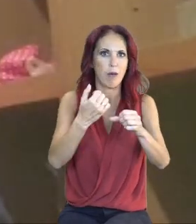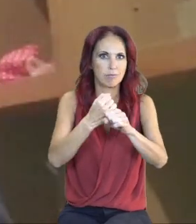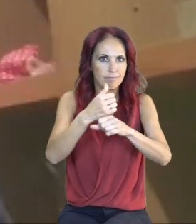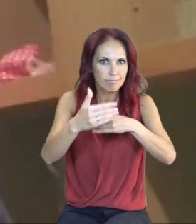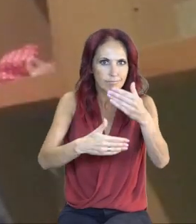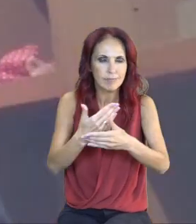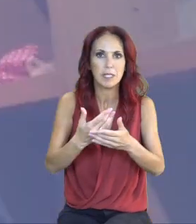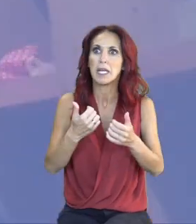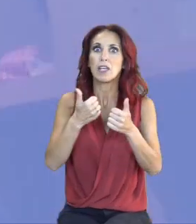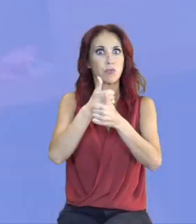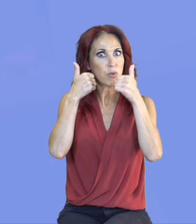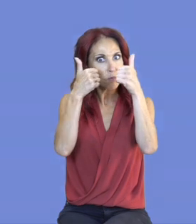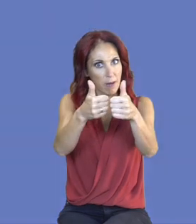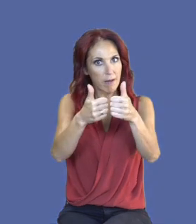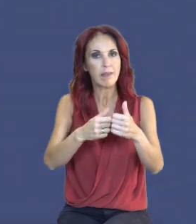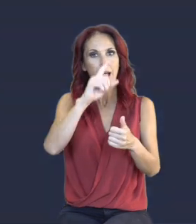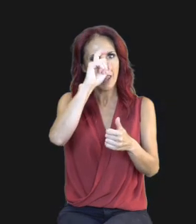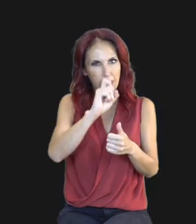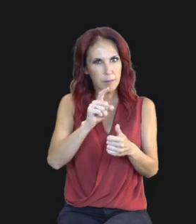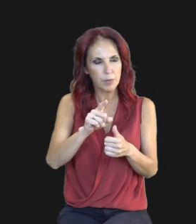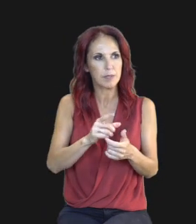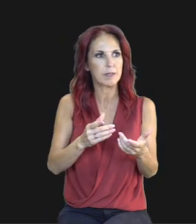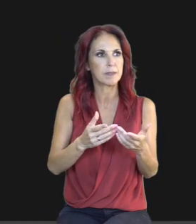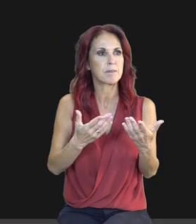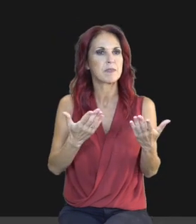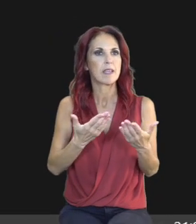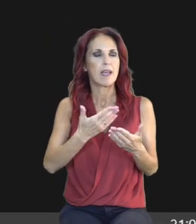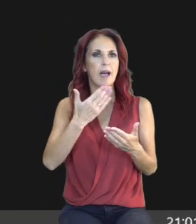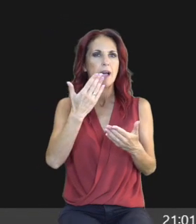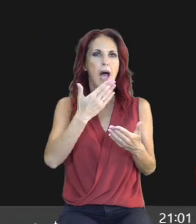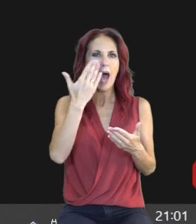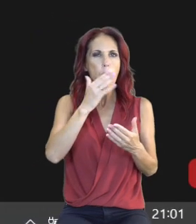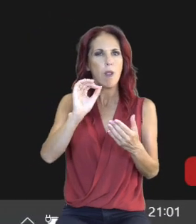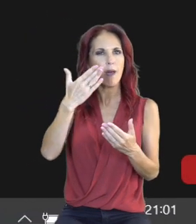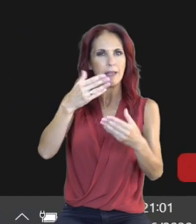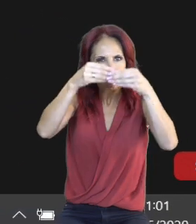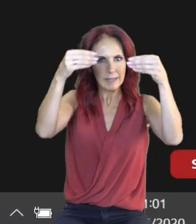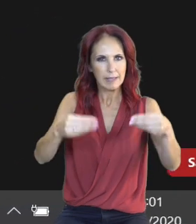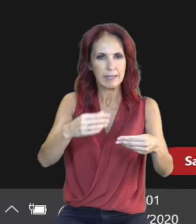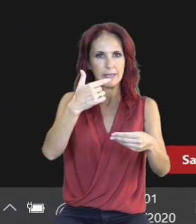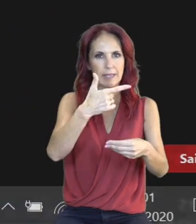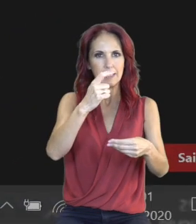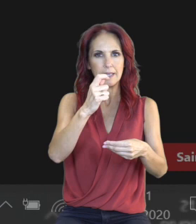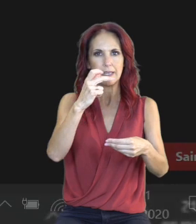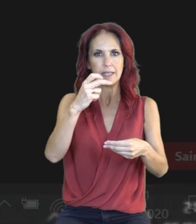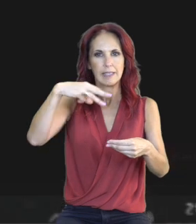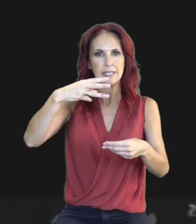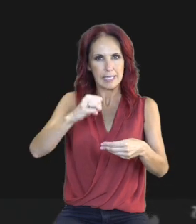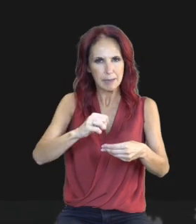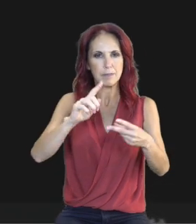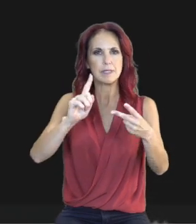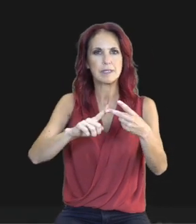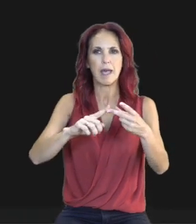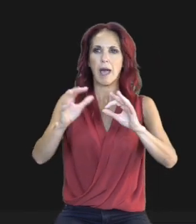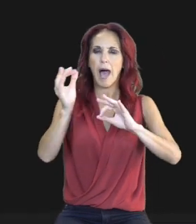para a continuidade dos seus processos. Com uns correu muitíssimo bem, recordo aqui as primeiras sessões na plataforma Teams,